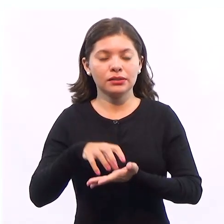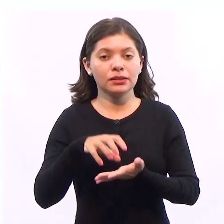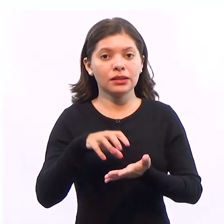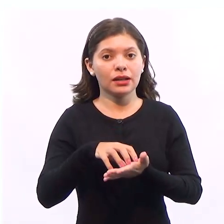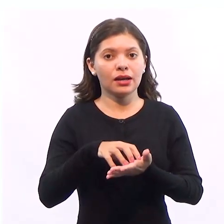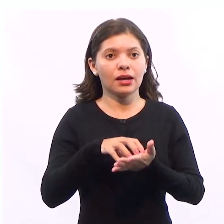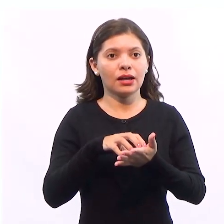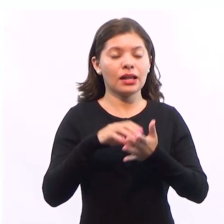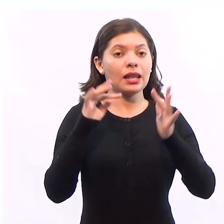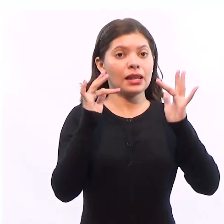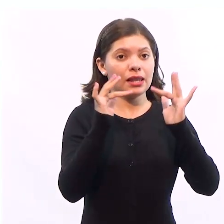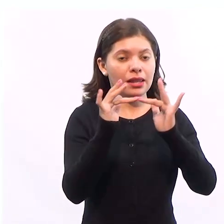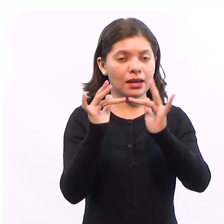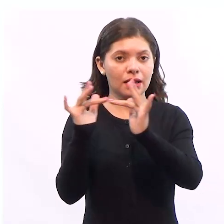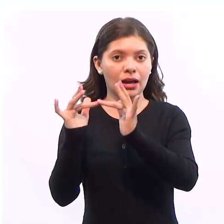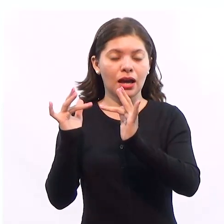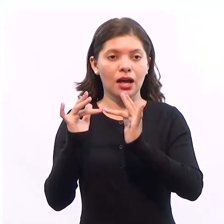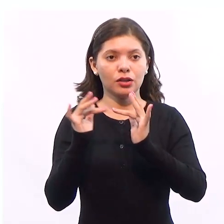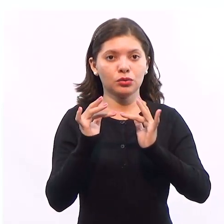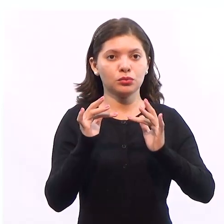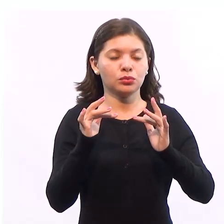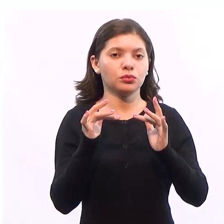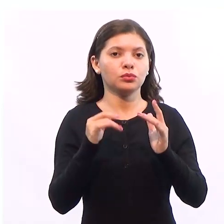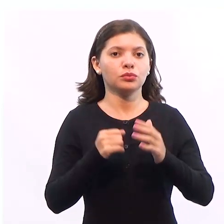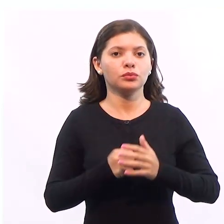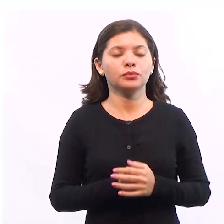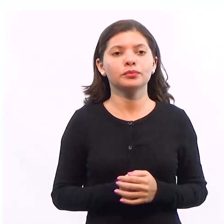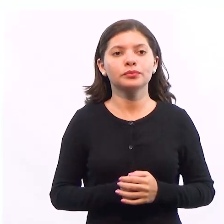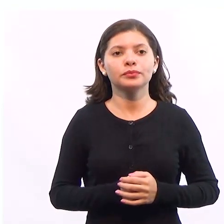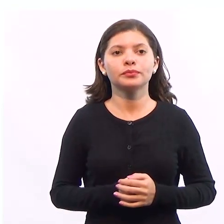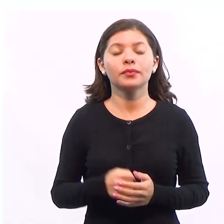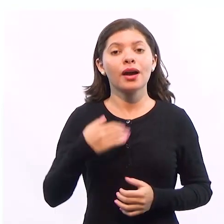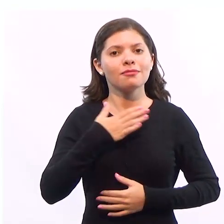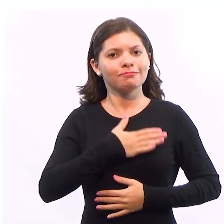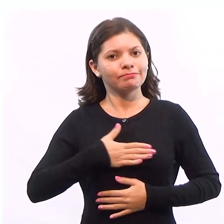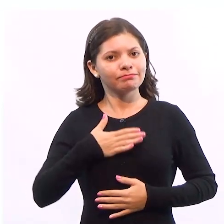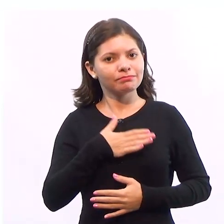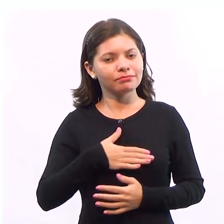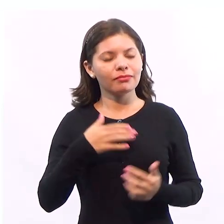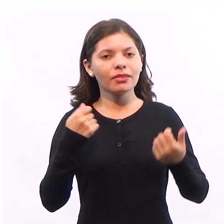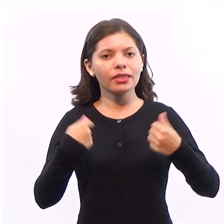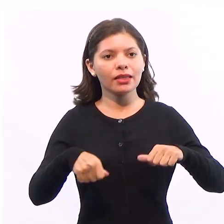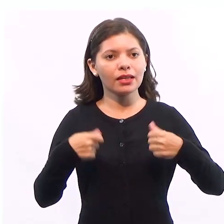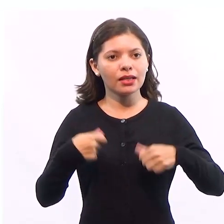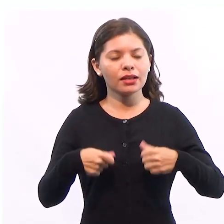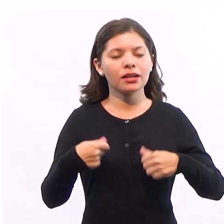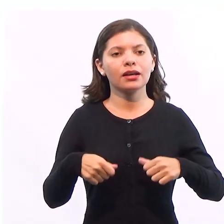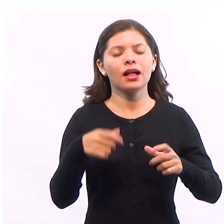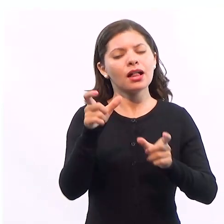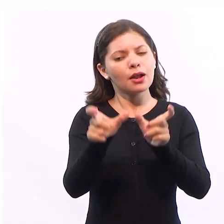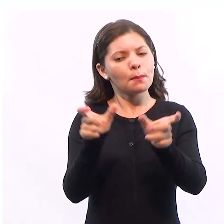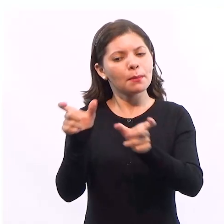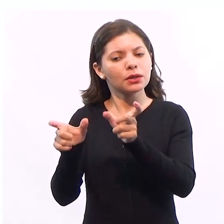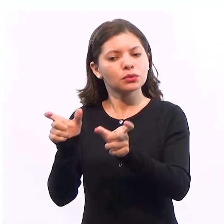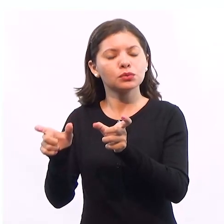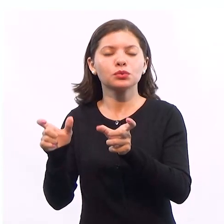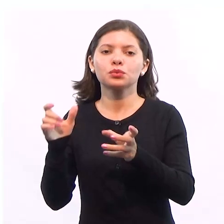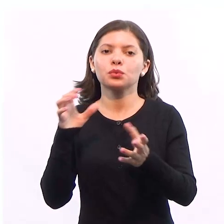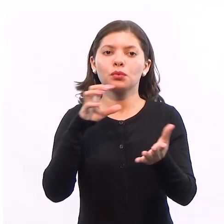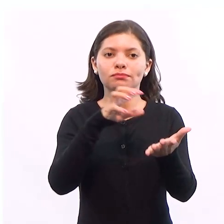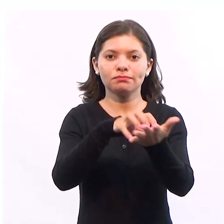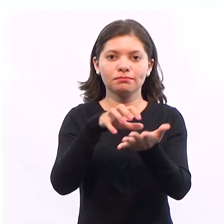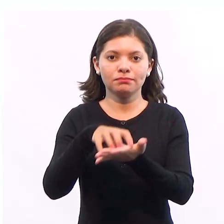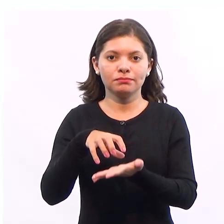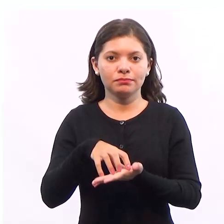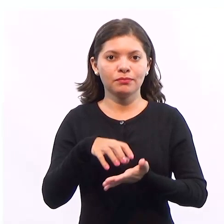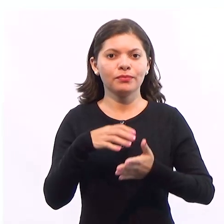organizacional e está intimamente ligado à moral e à satisfação das necessidades dos